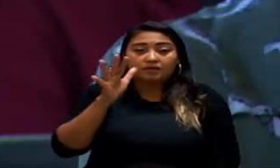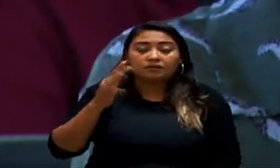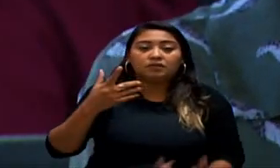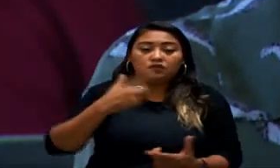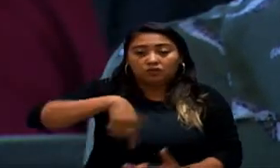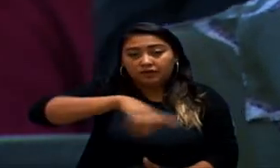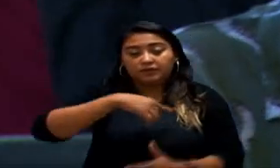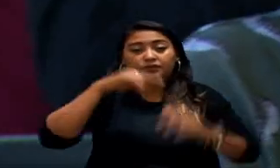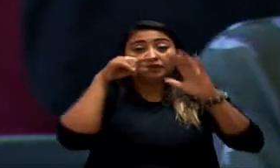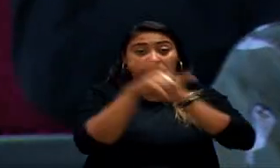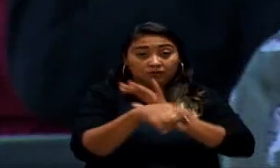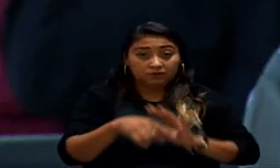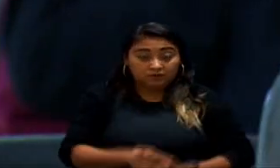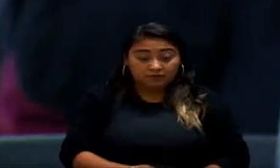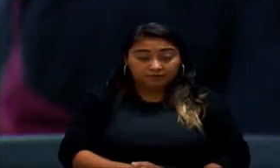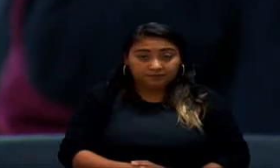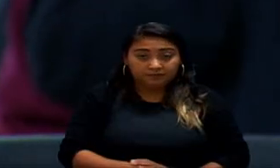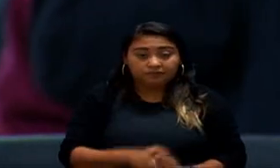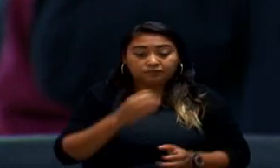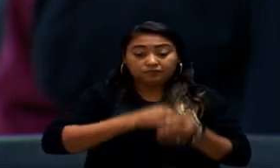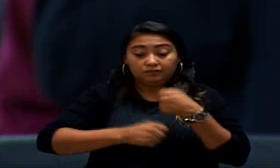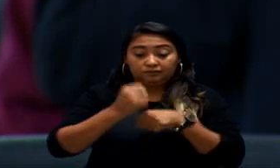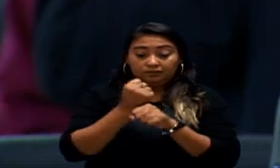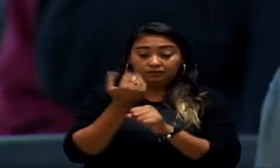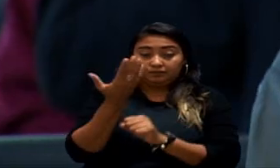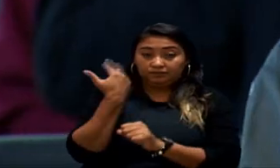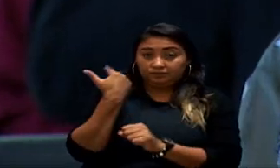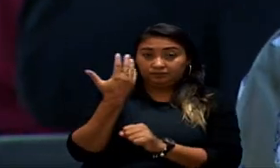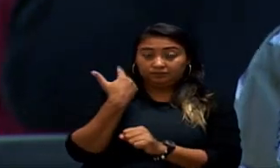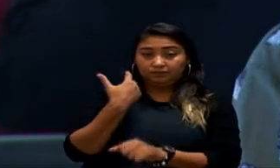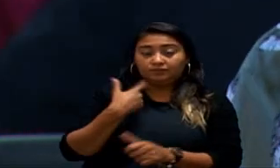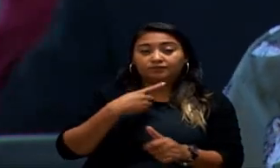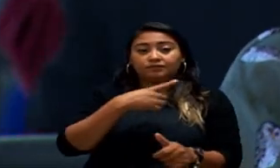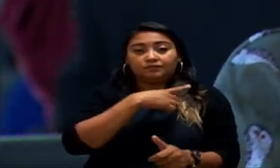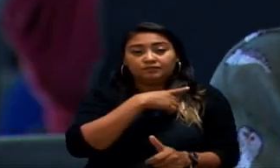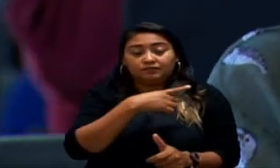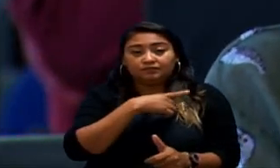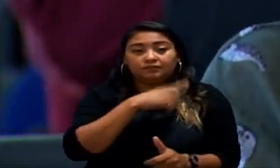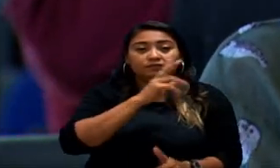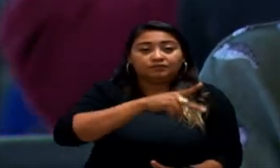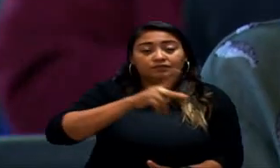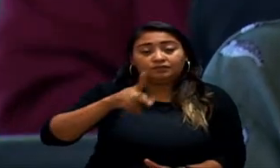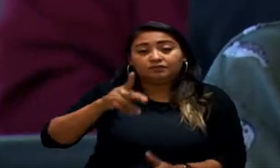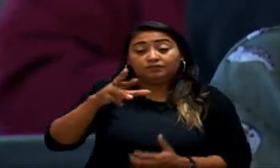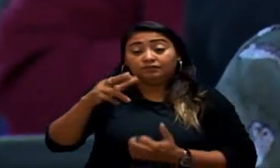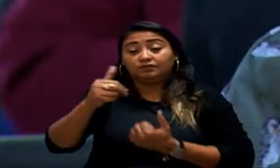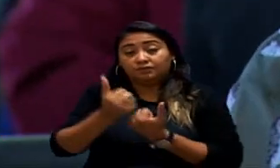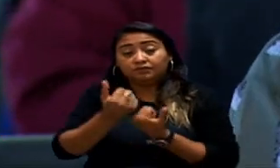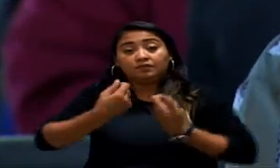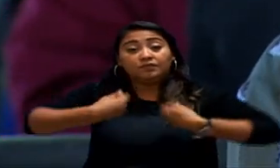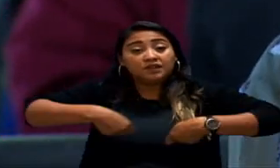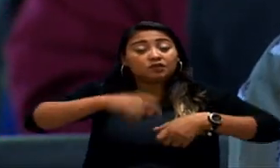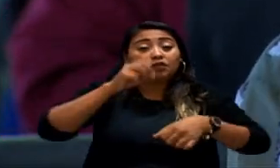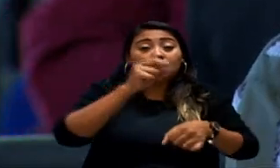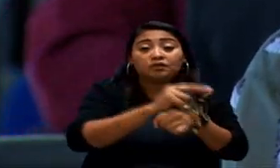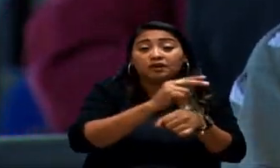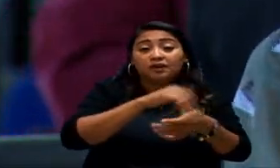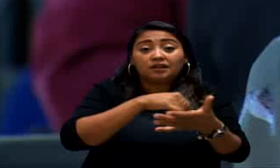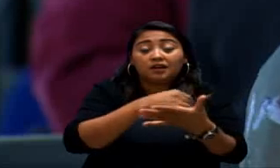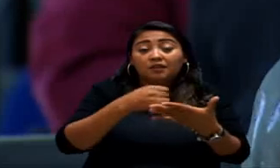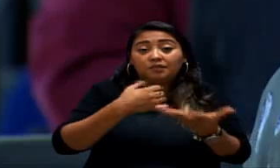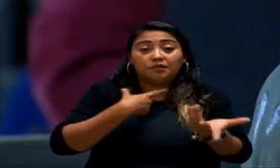vem questionando... O ano passado, tem salas que tem professor eventual, precisa contratar os